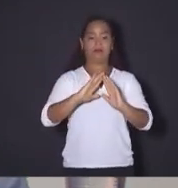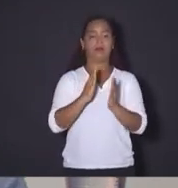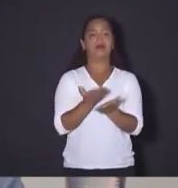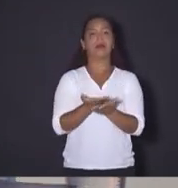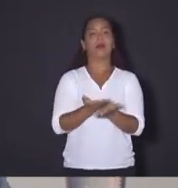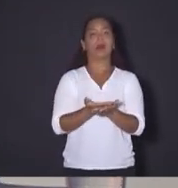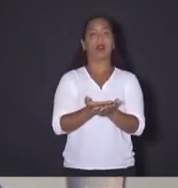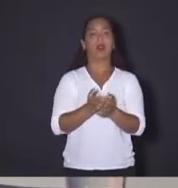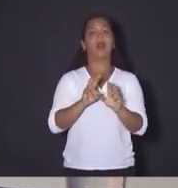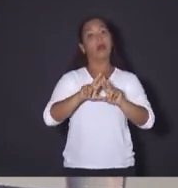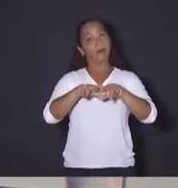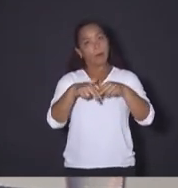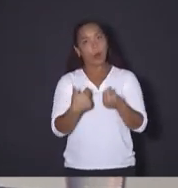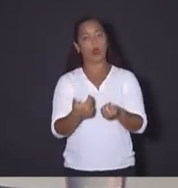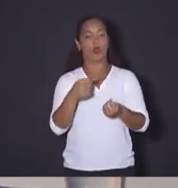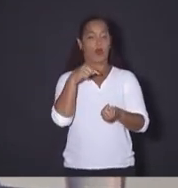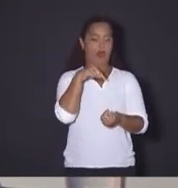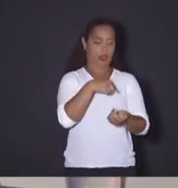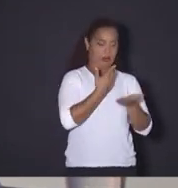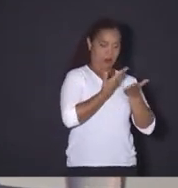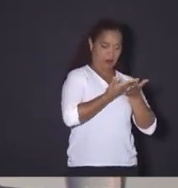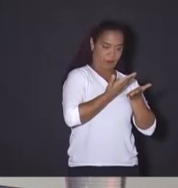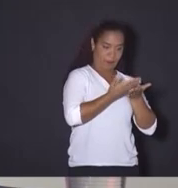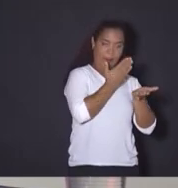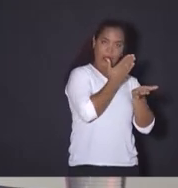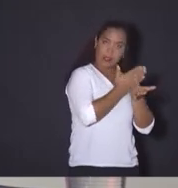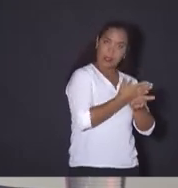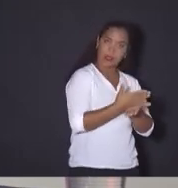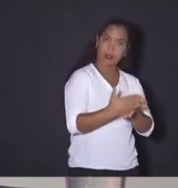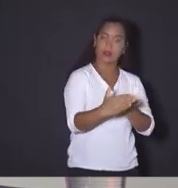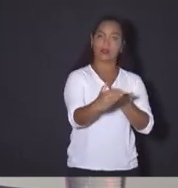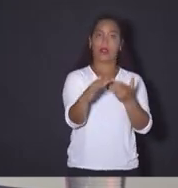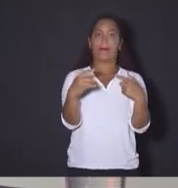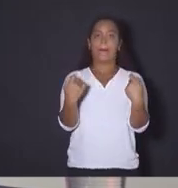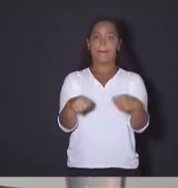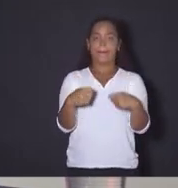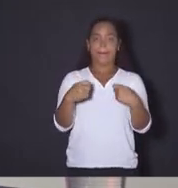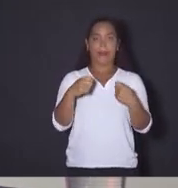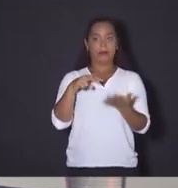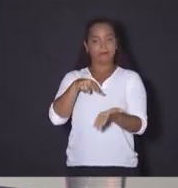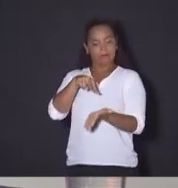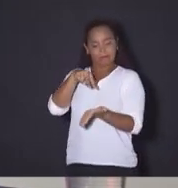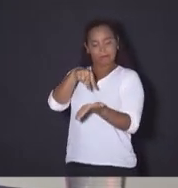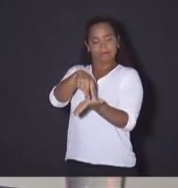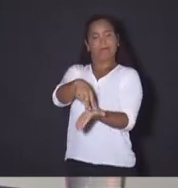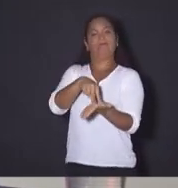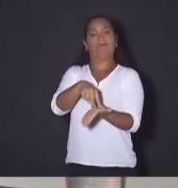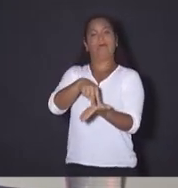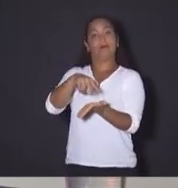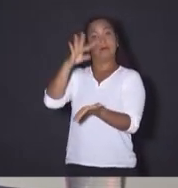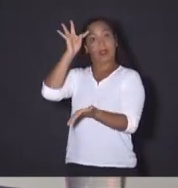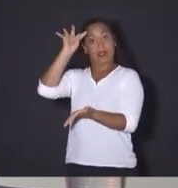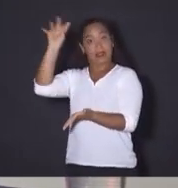formação inicial e continuada deve contemplar uma sólida formação teórica e interdisciplinar